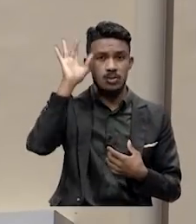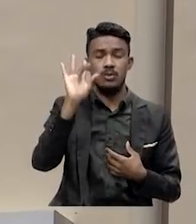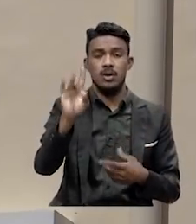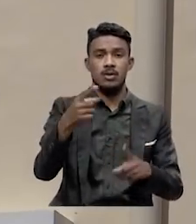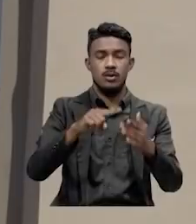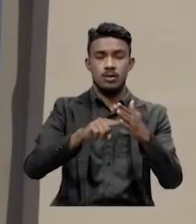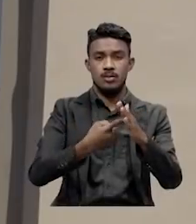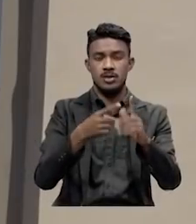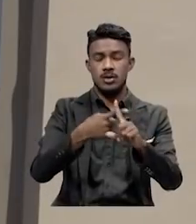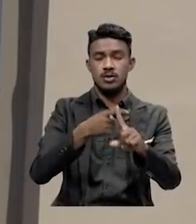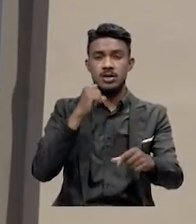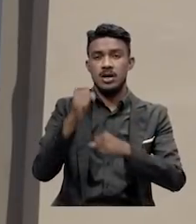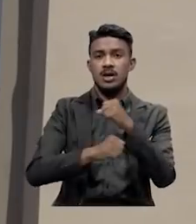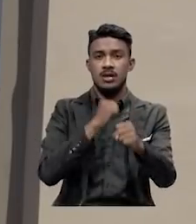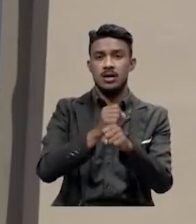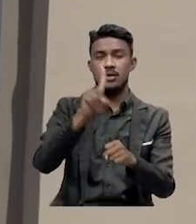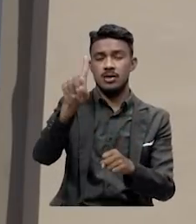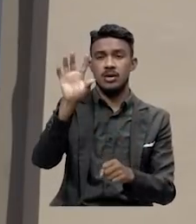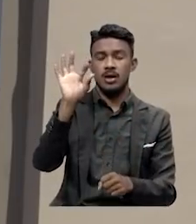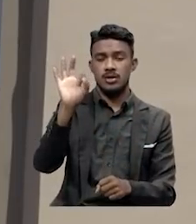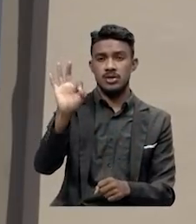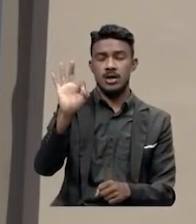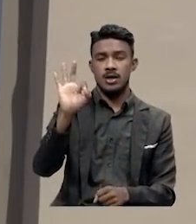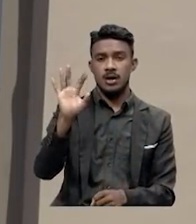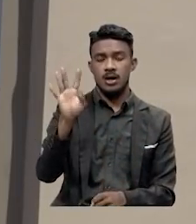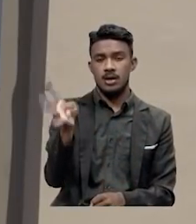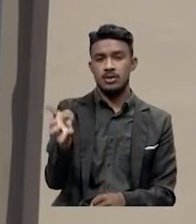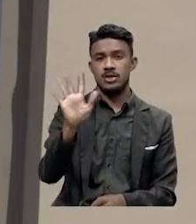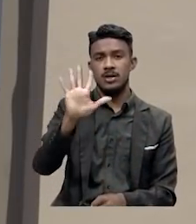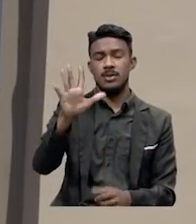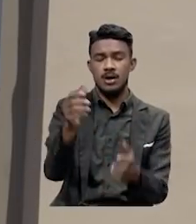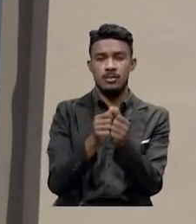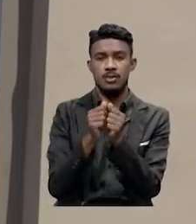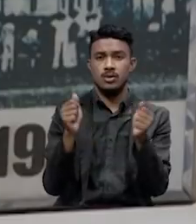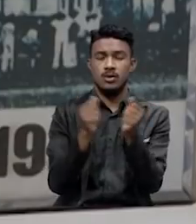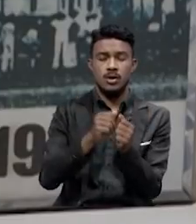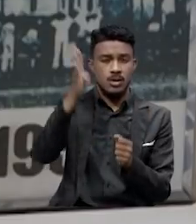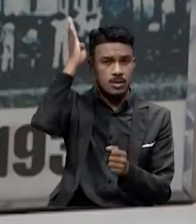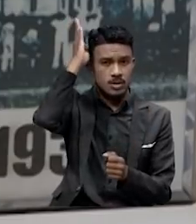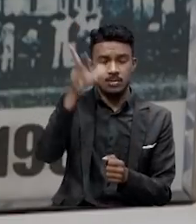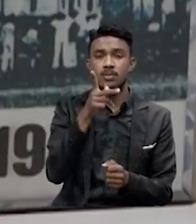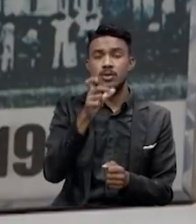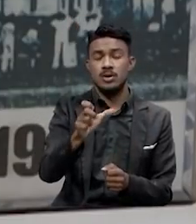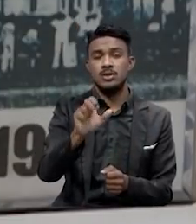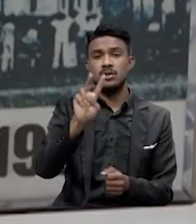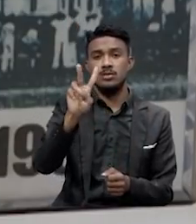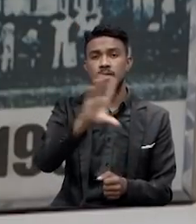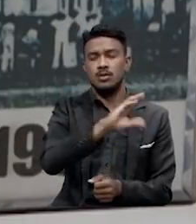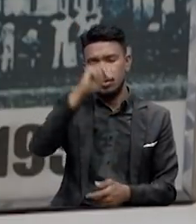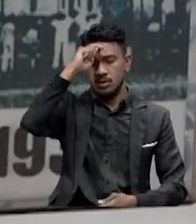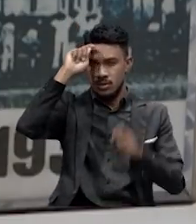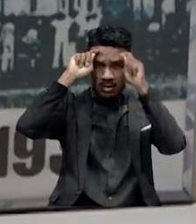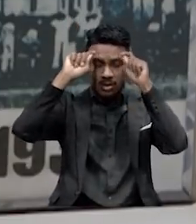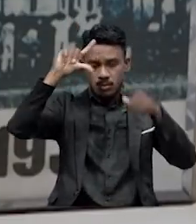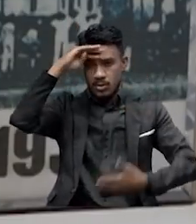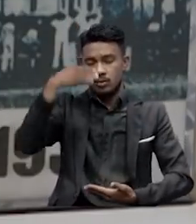husi Tinan rihun ida Atus Sia Hatnulo Resin Lima, composto husi bispo português na Inrua, no Timor-Oang na